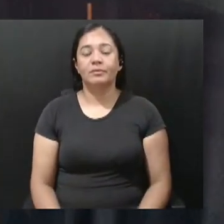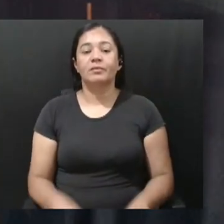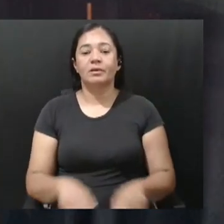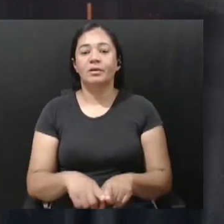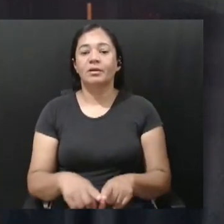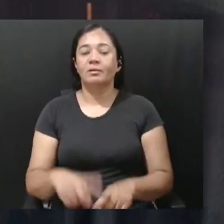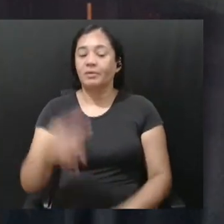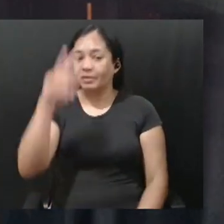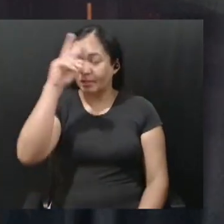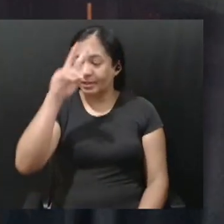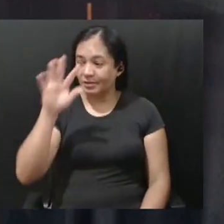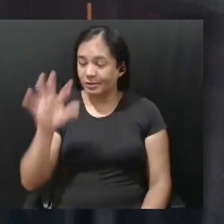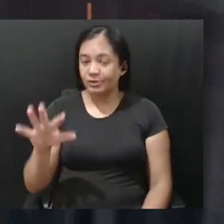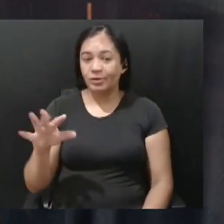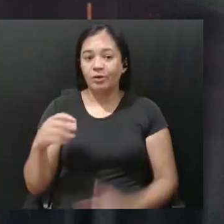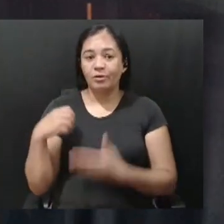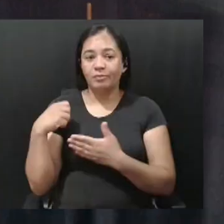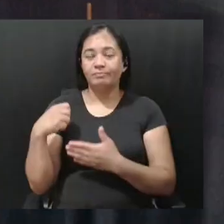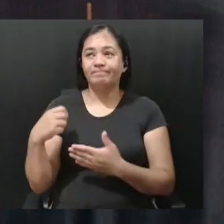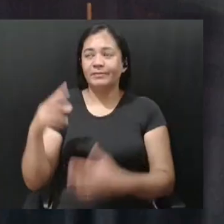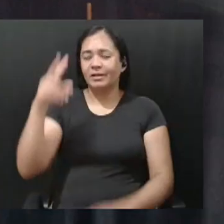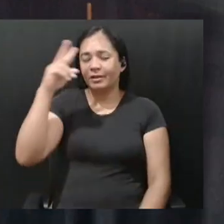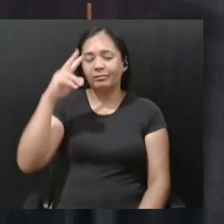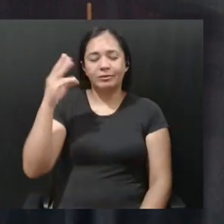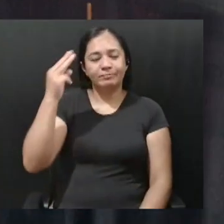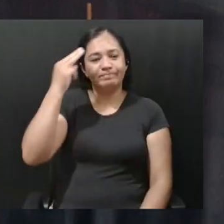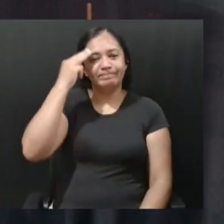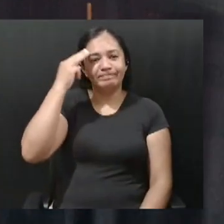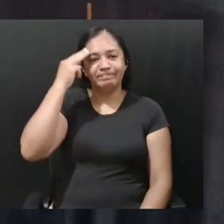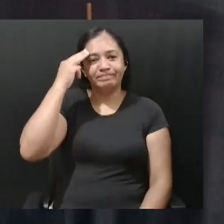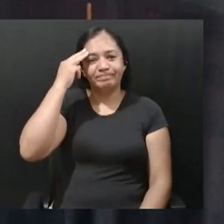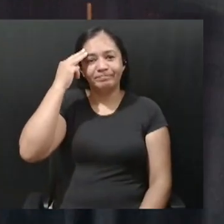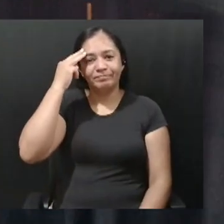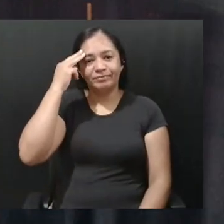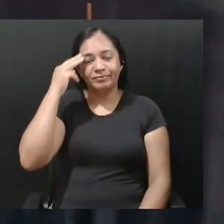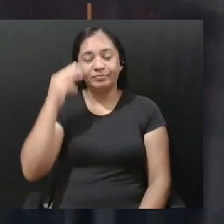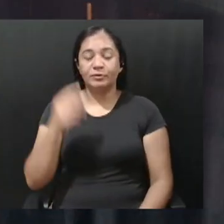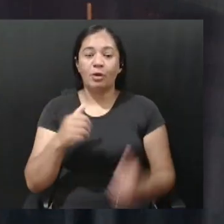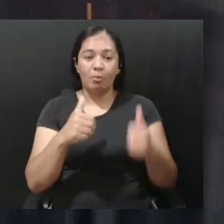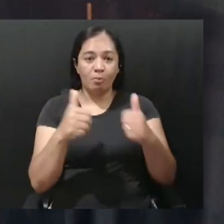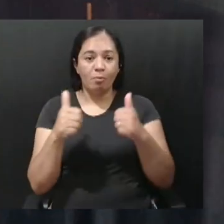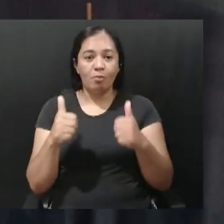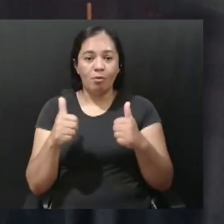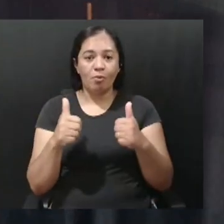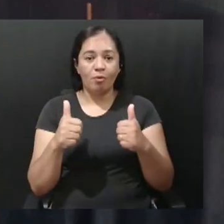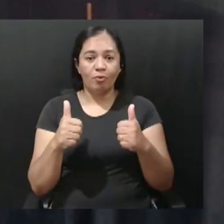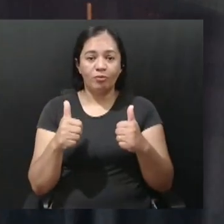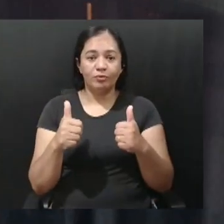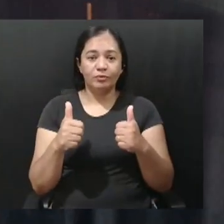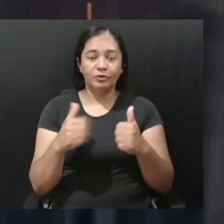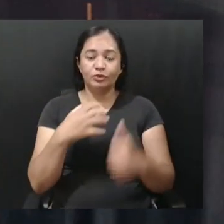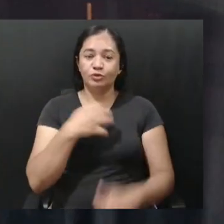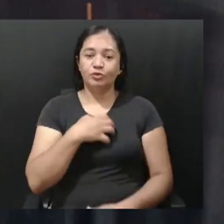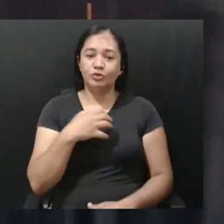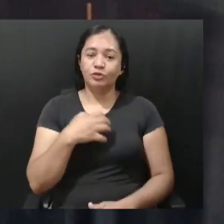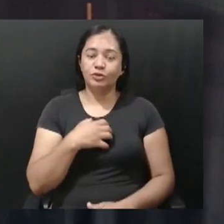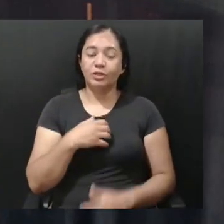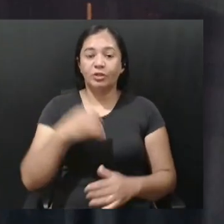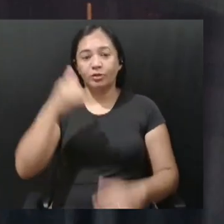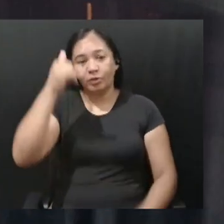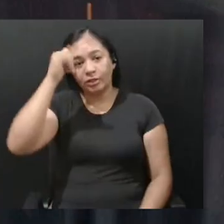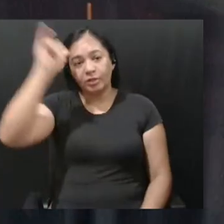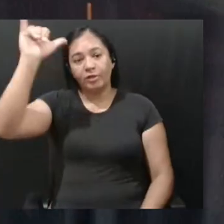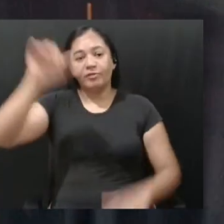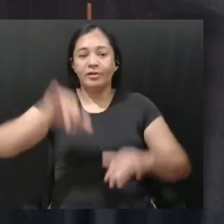as memórias dela em um lugar positivo, em um lugar que não traga, dor, mas traga essa alegria, essa